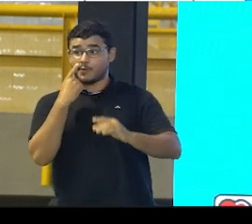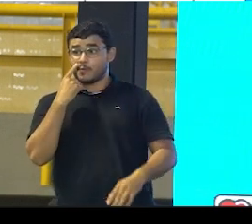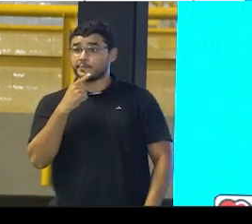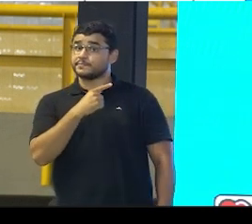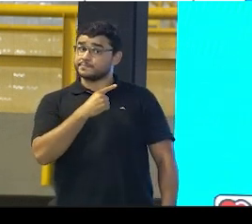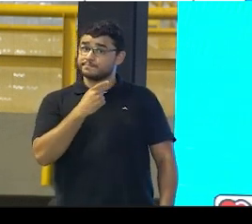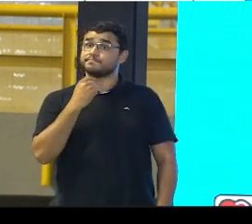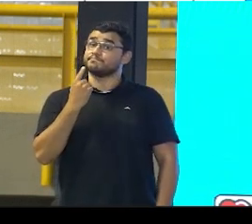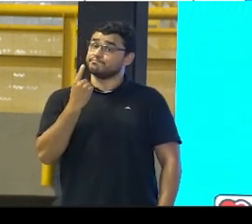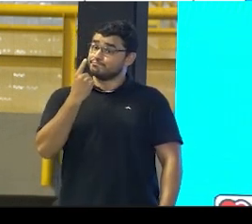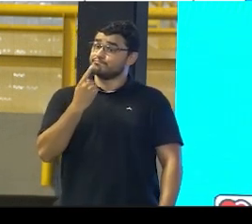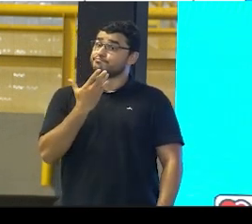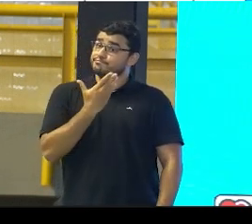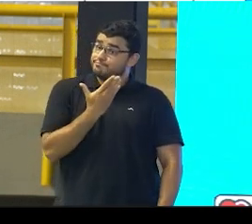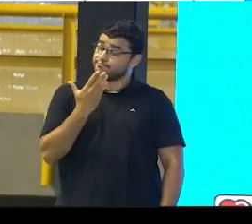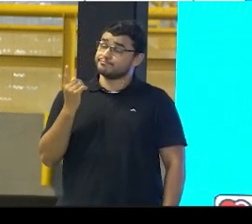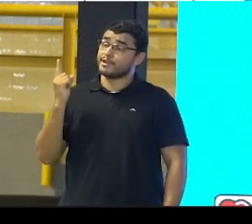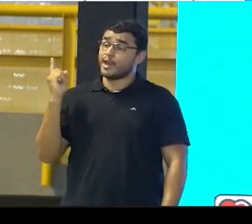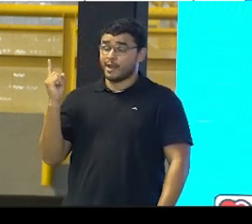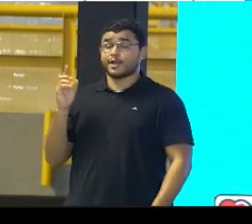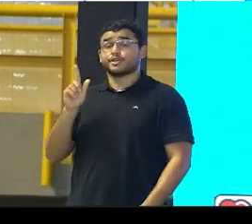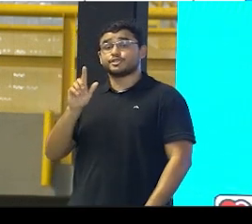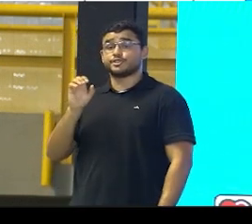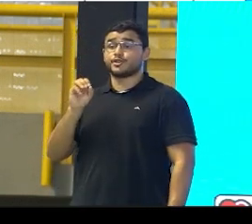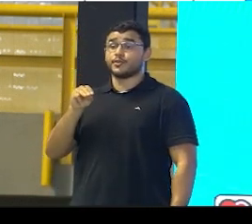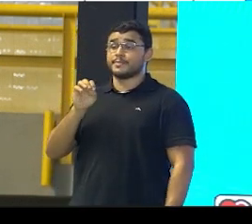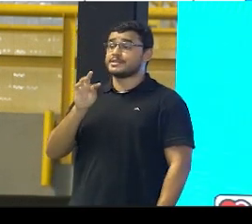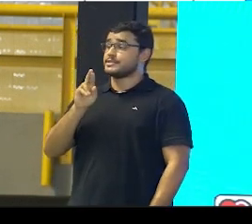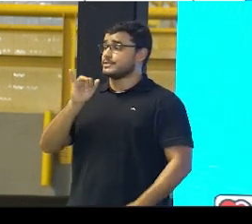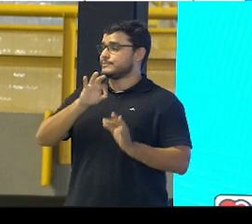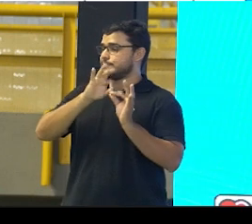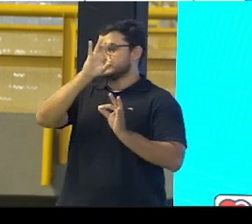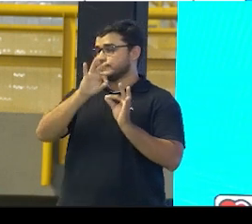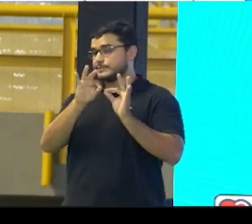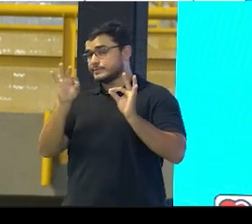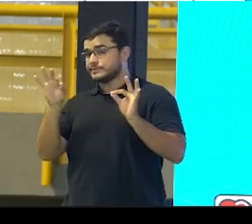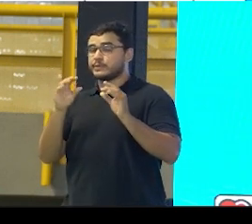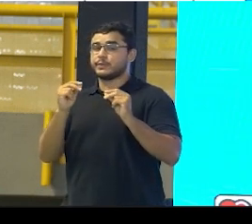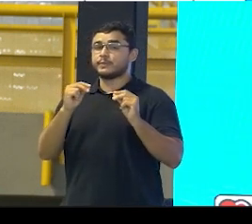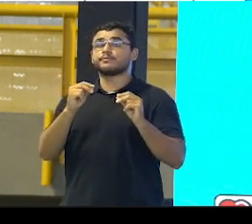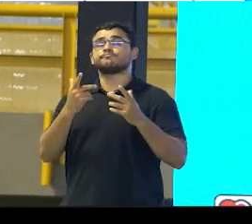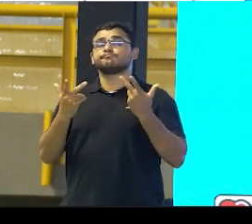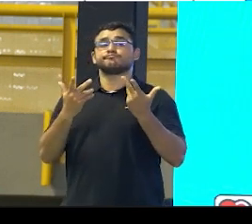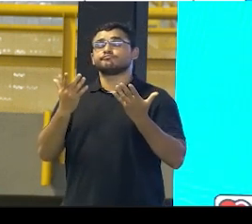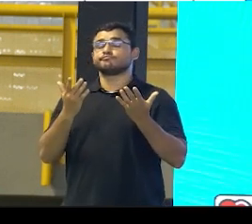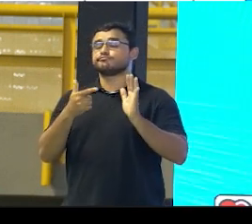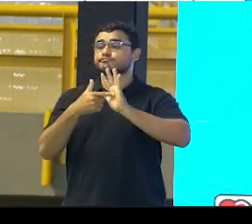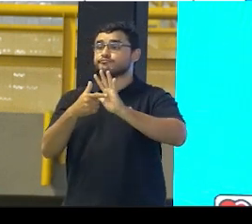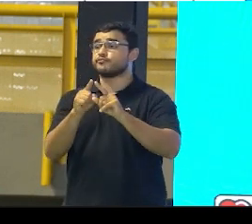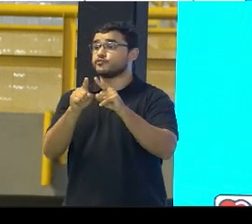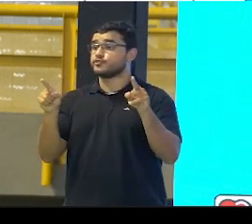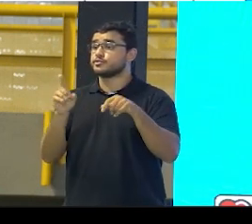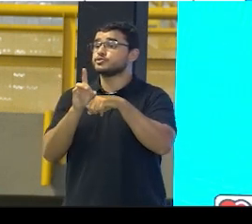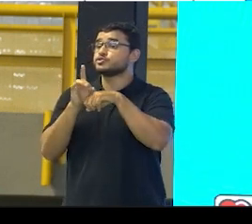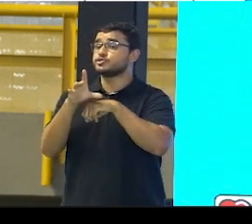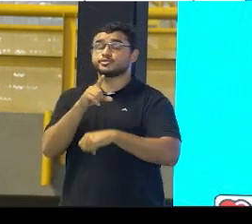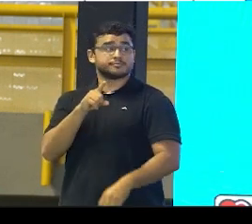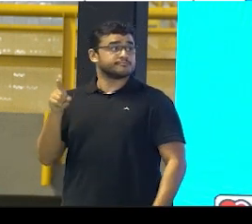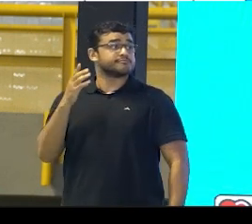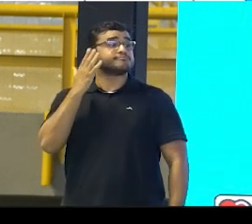Com certeza. E nós temos umas dicas importantes, legais, para a gente falar na aula de hoje, que vão